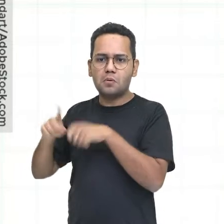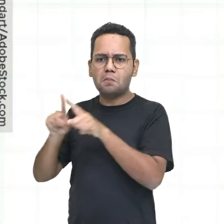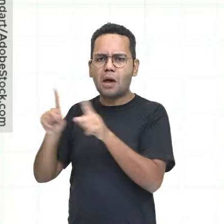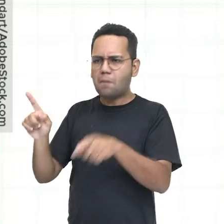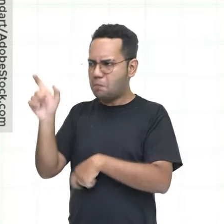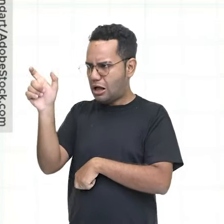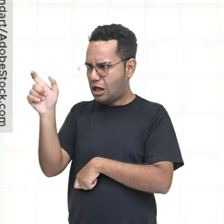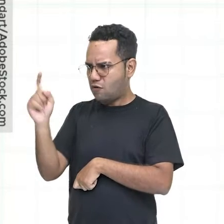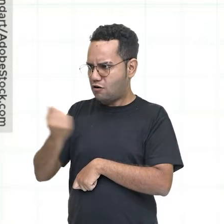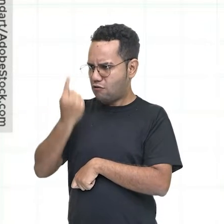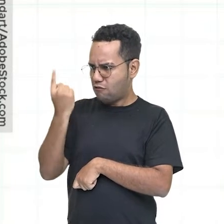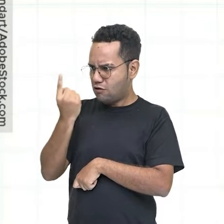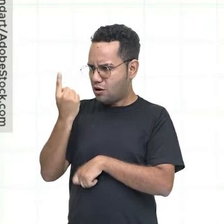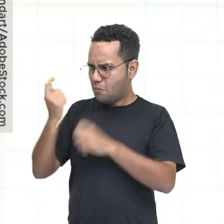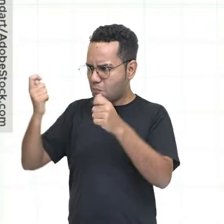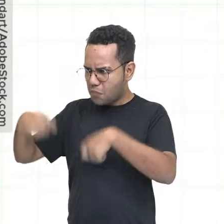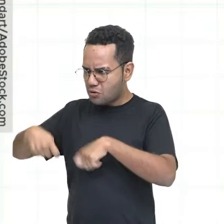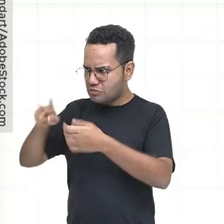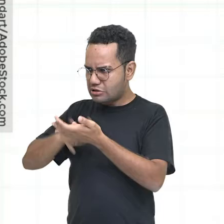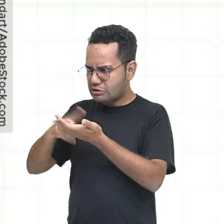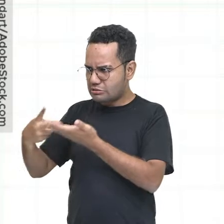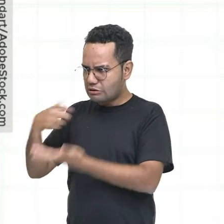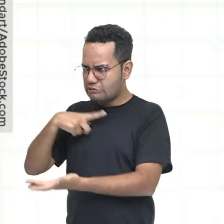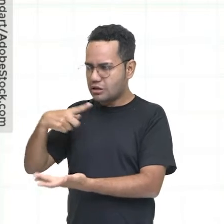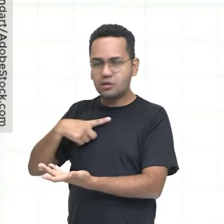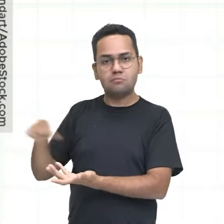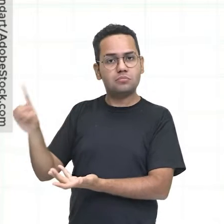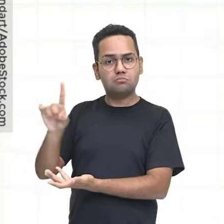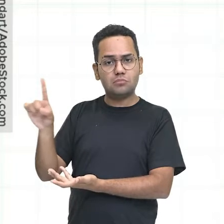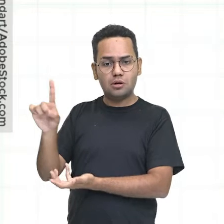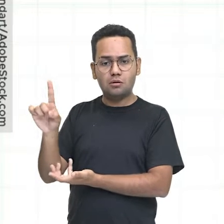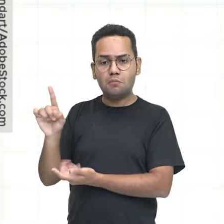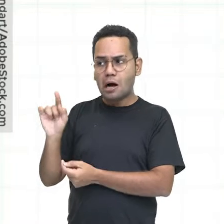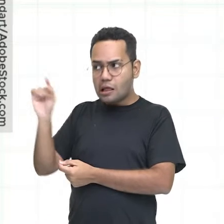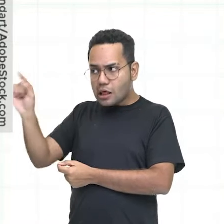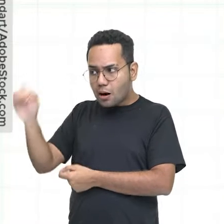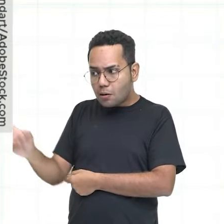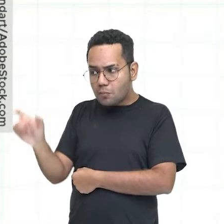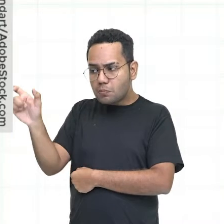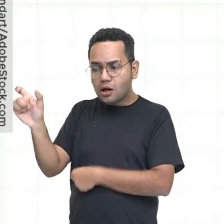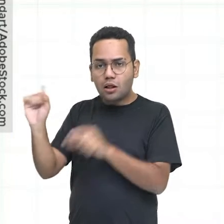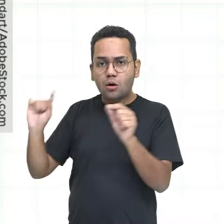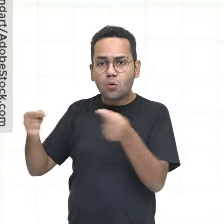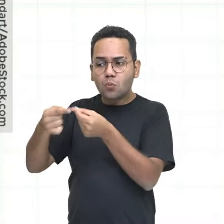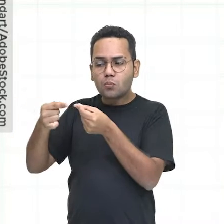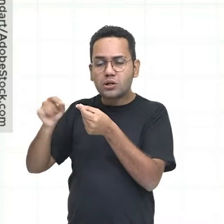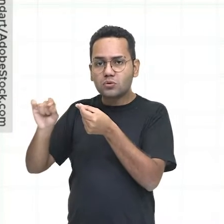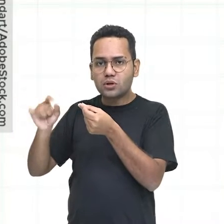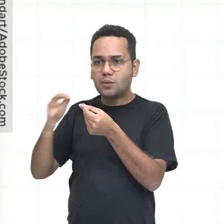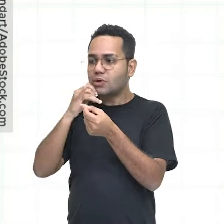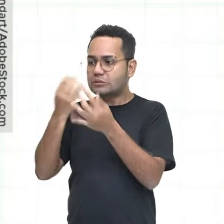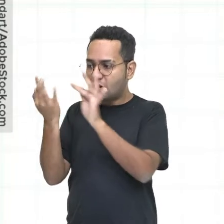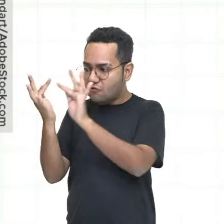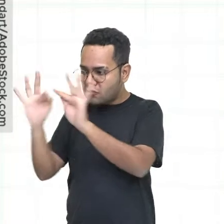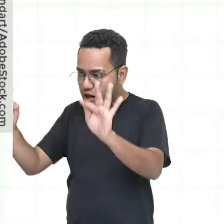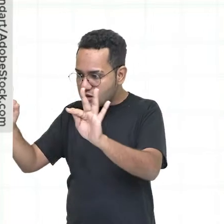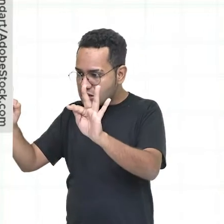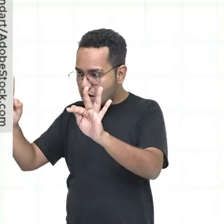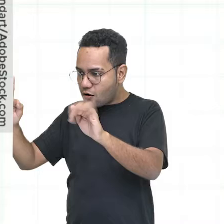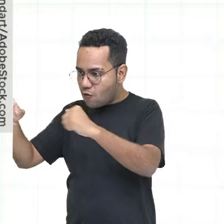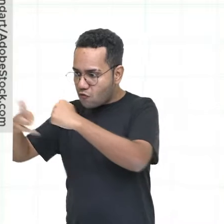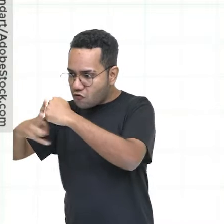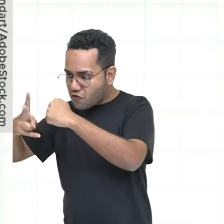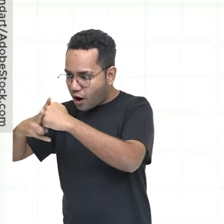tradução, mas ele precisa Ele vai se juntar, então, com o verbo e vai dar essa ideia